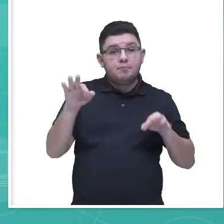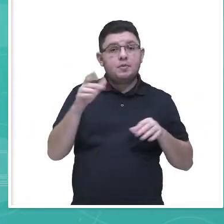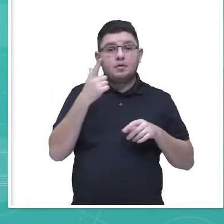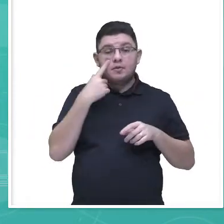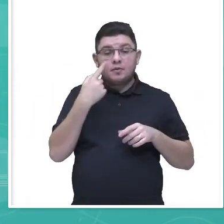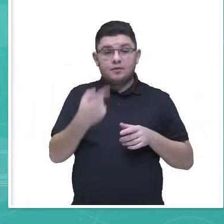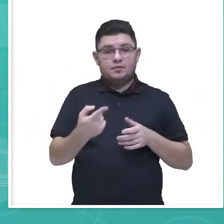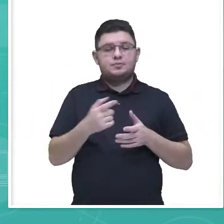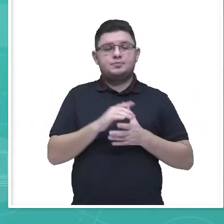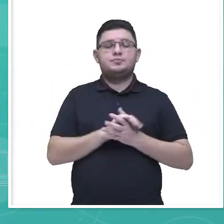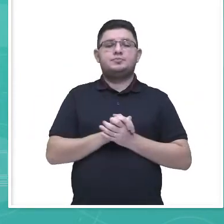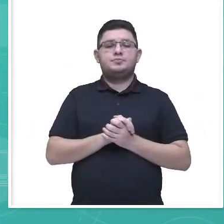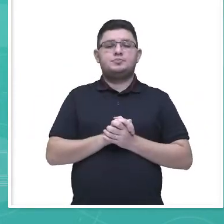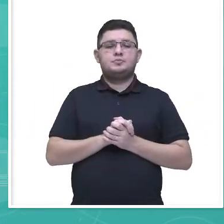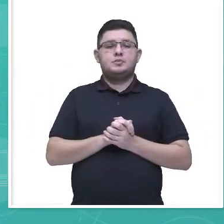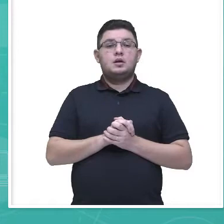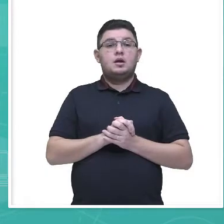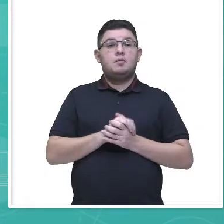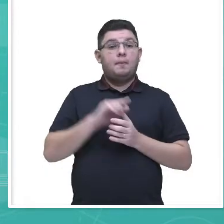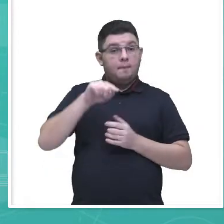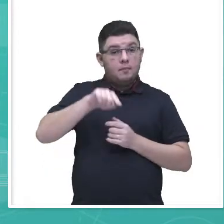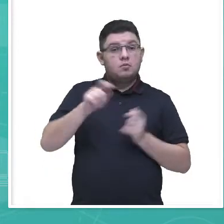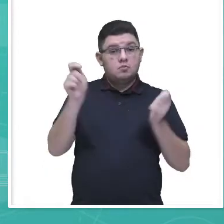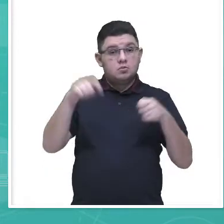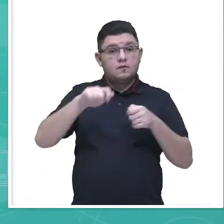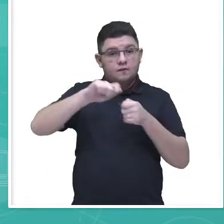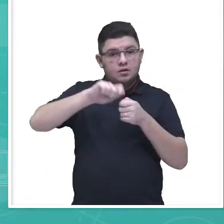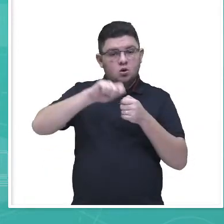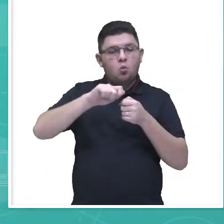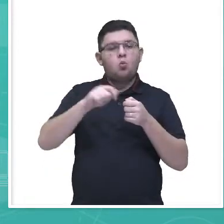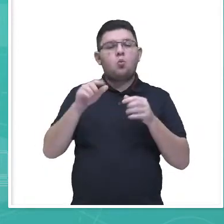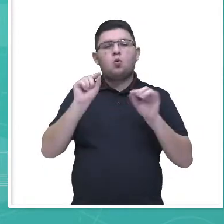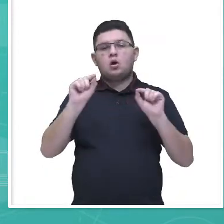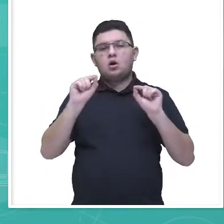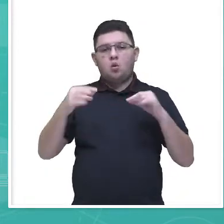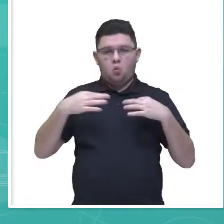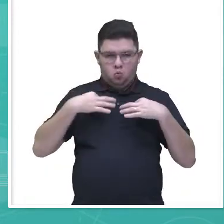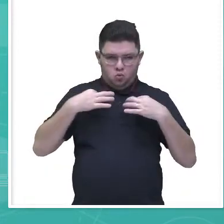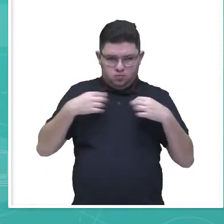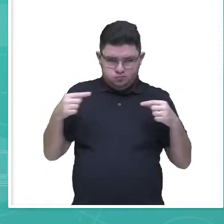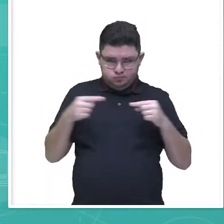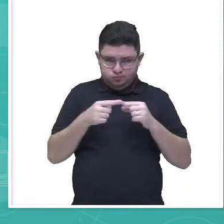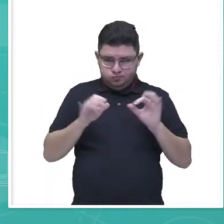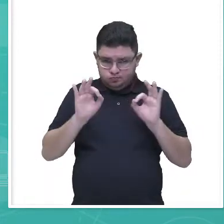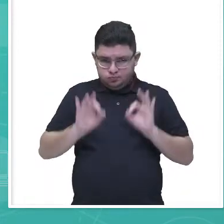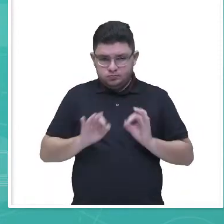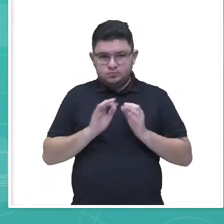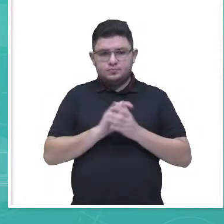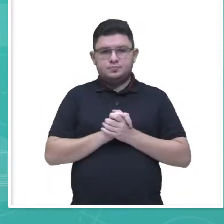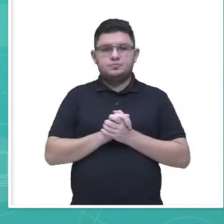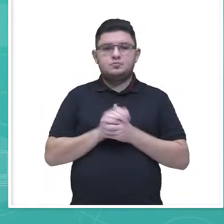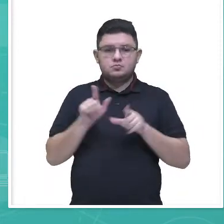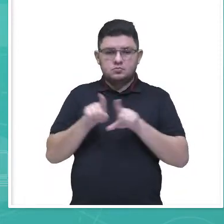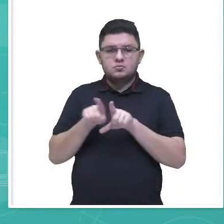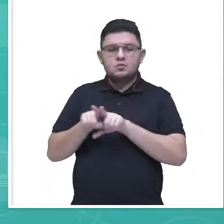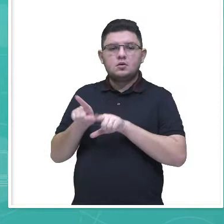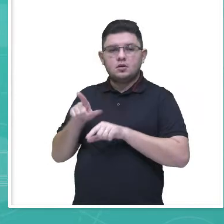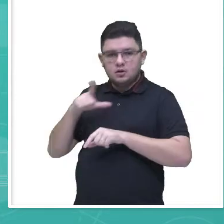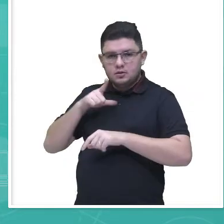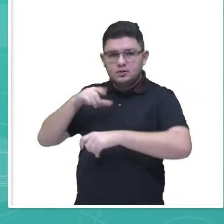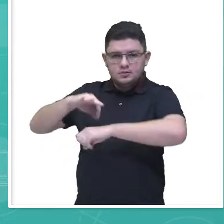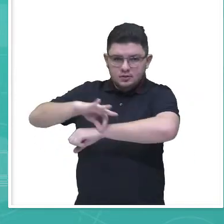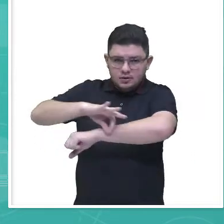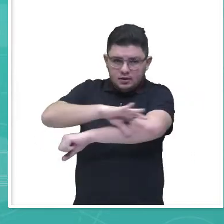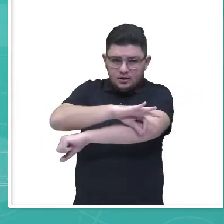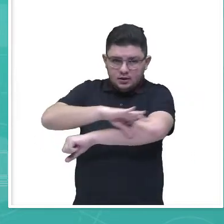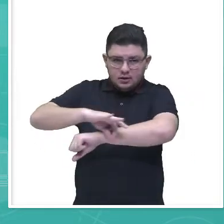está utilizando, para ela poder fazer uma roupa do seu tamanho. Temos lá a régua, que a gente vai utilizar também para fazer medida, e o